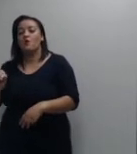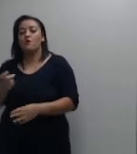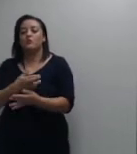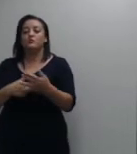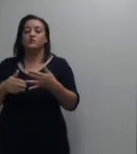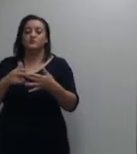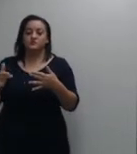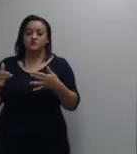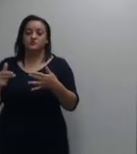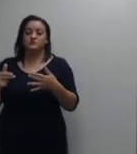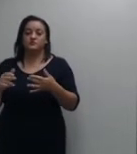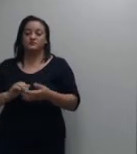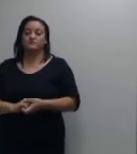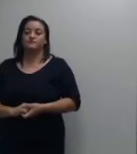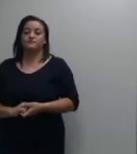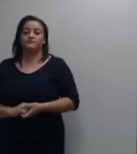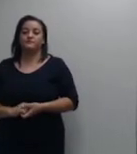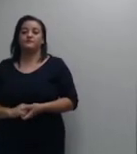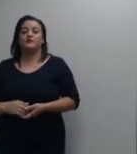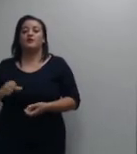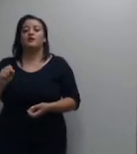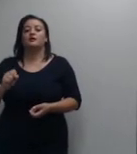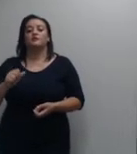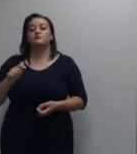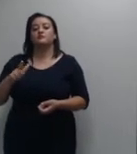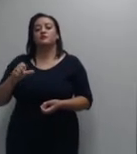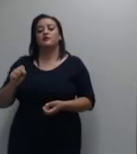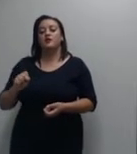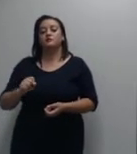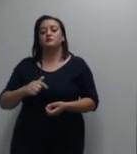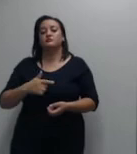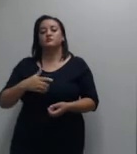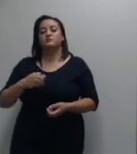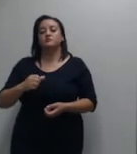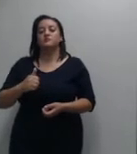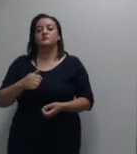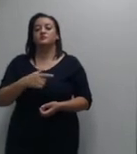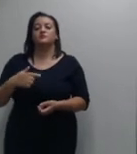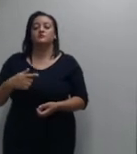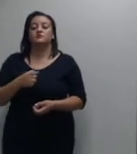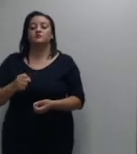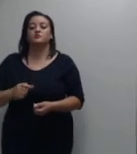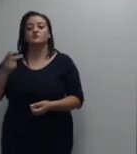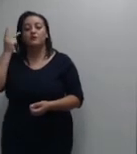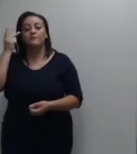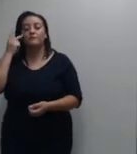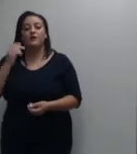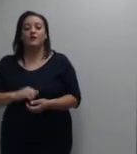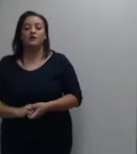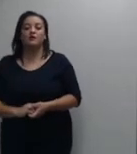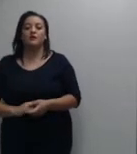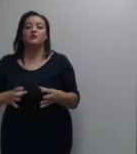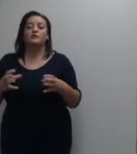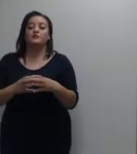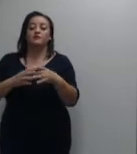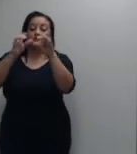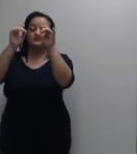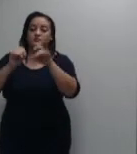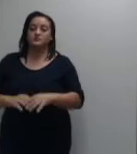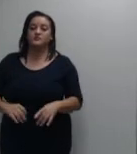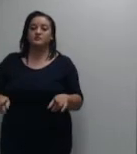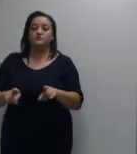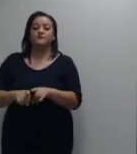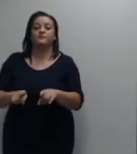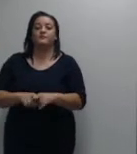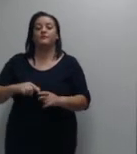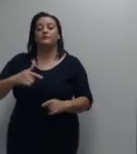interno SLS 2702 São Paulo na corte especial e